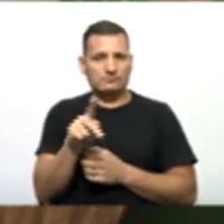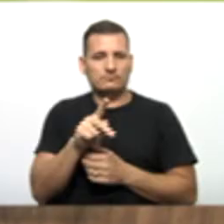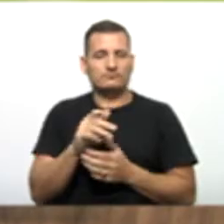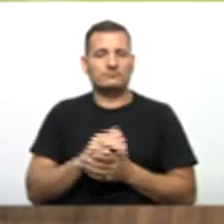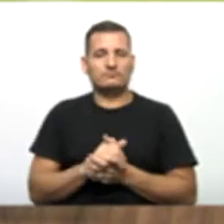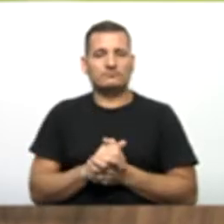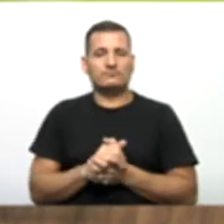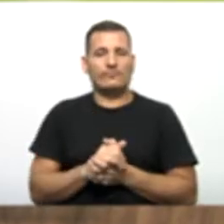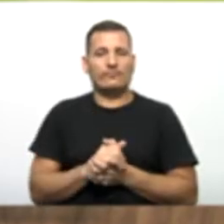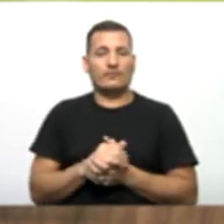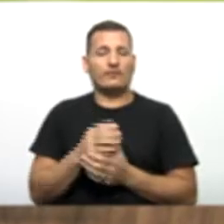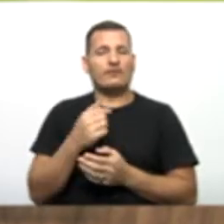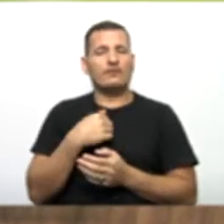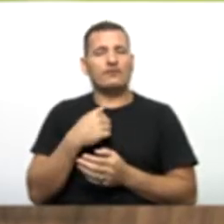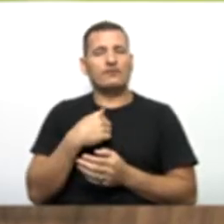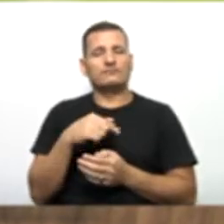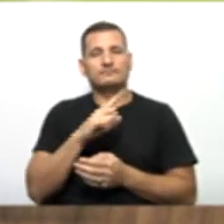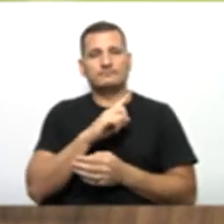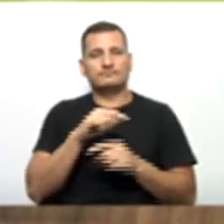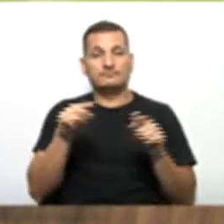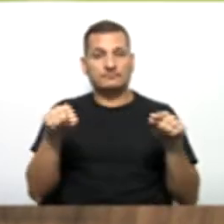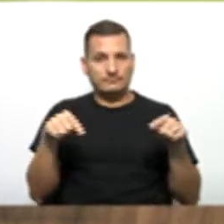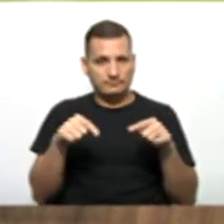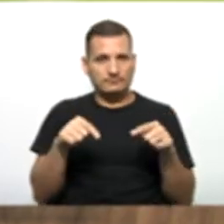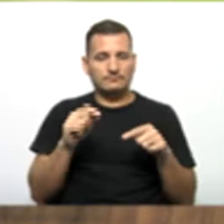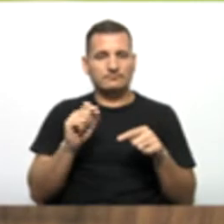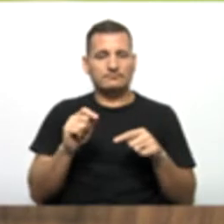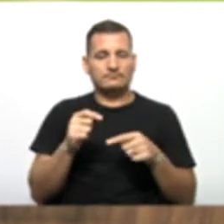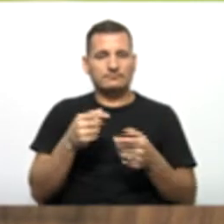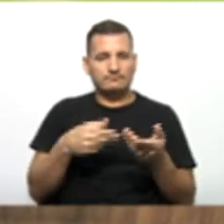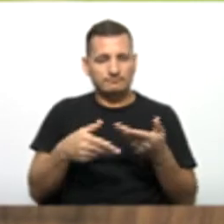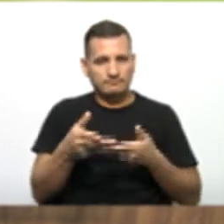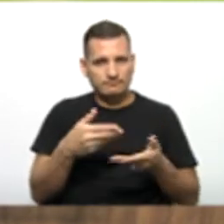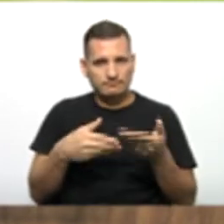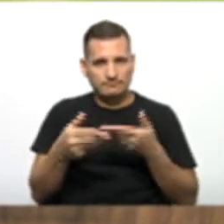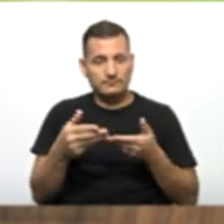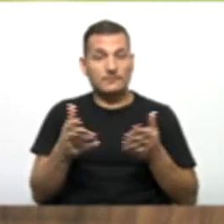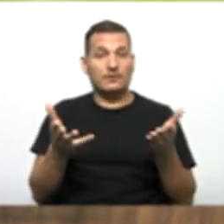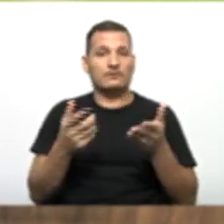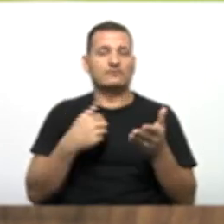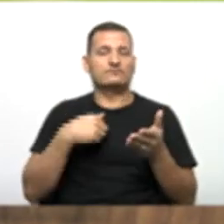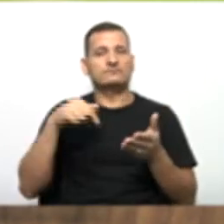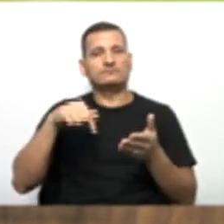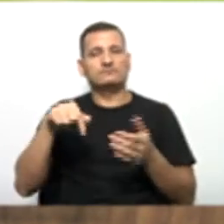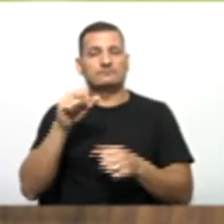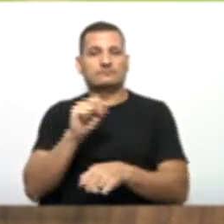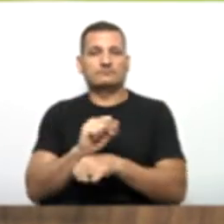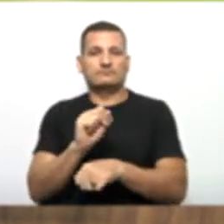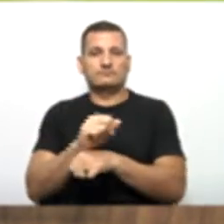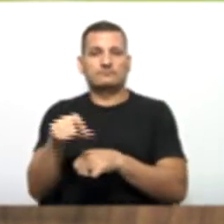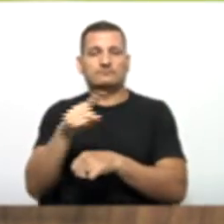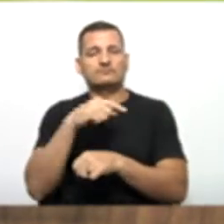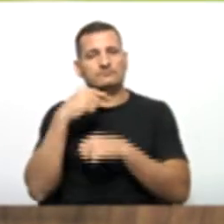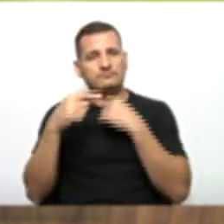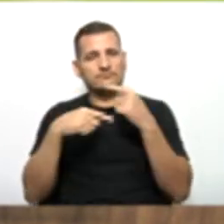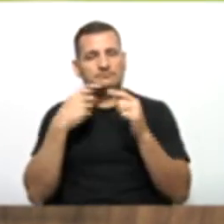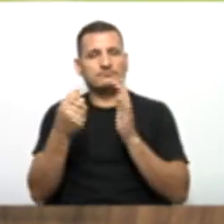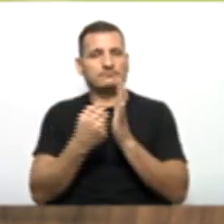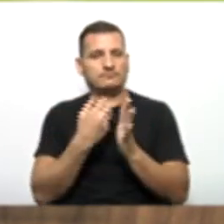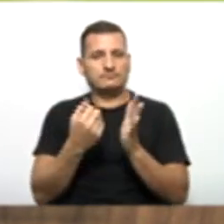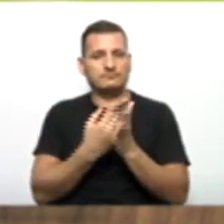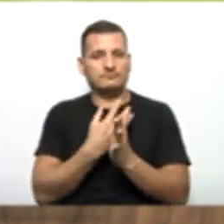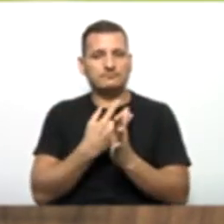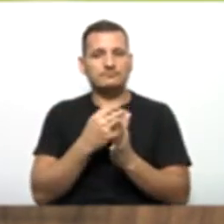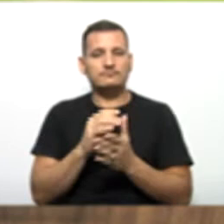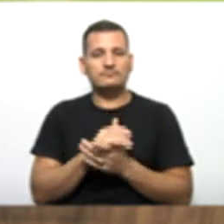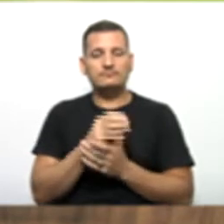tava eu estava na sala e agora ali com ele estava interagindo como mediador agora estou aqui no estúdio esperando eles me mandarem as dúvidas né quem